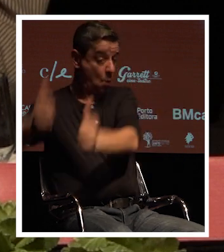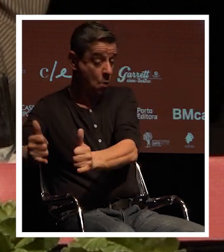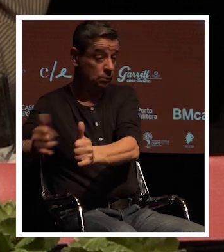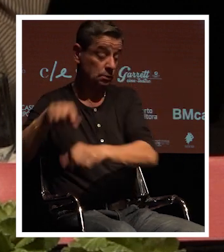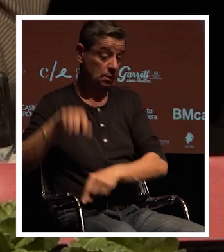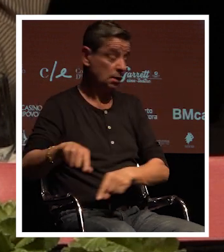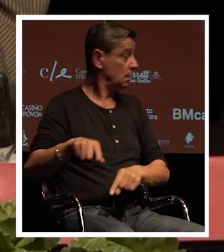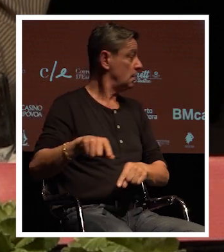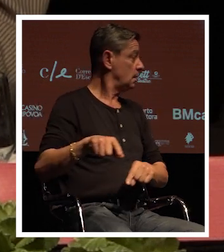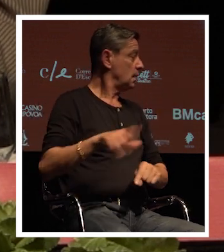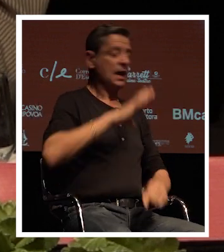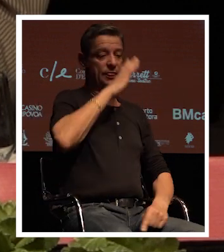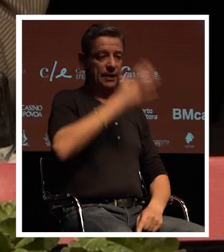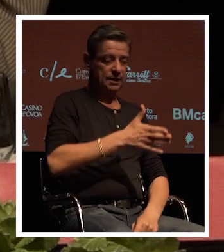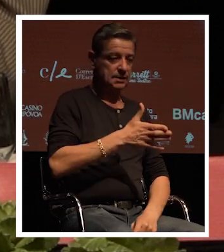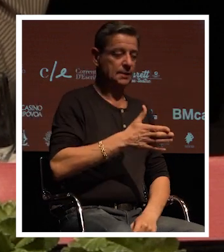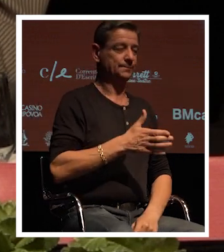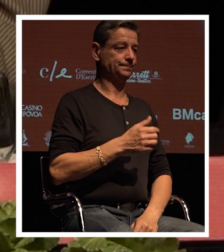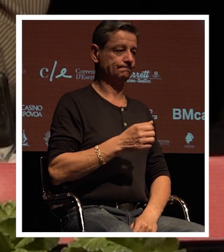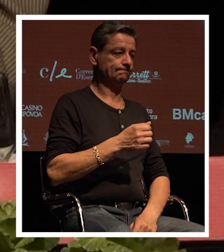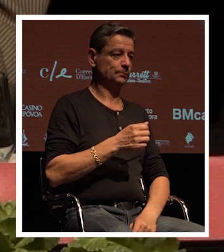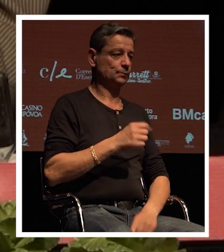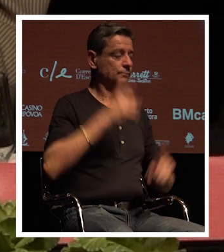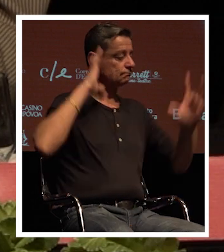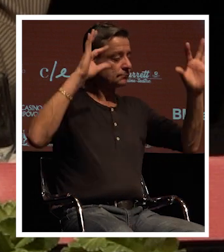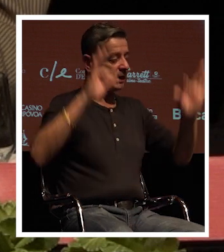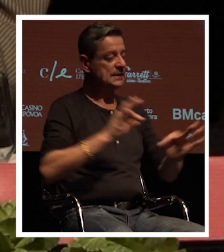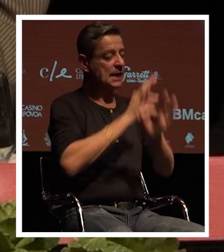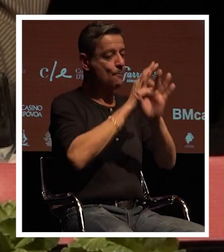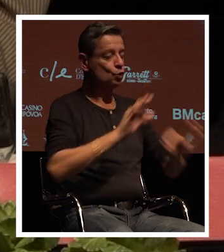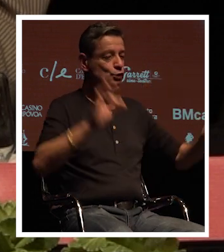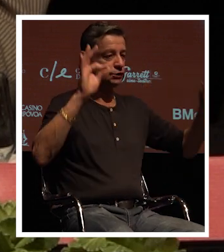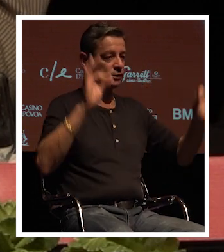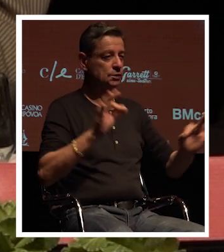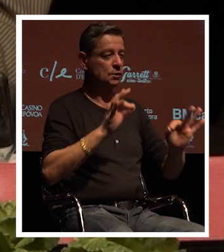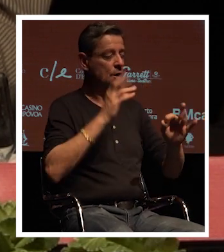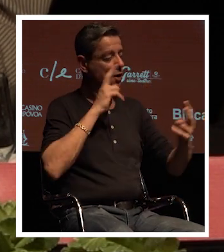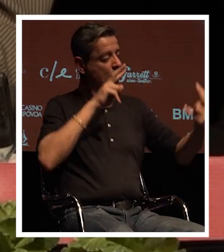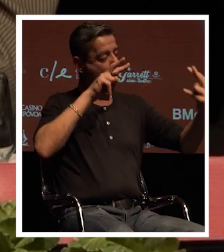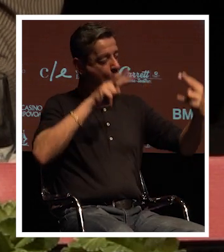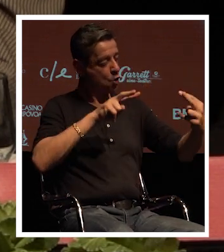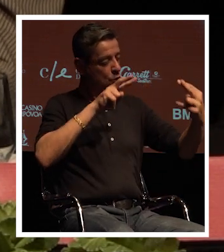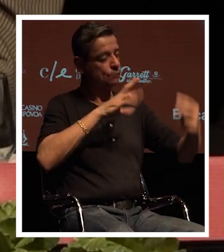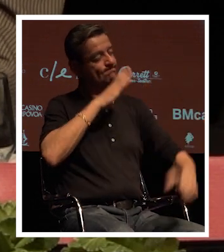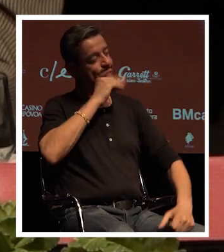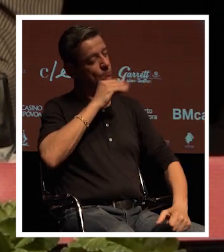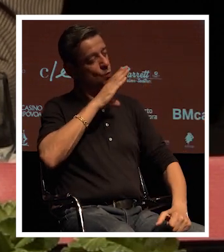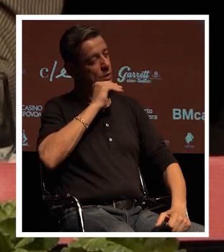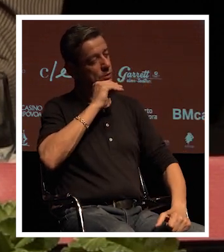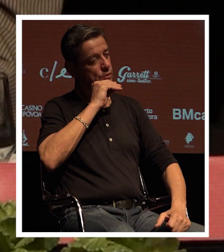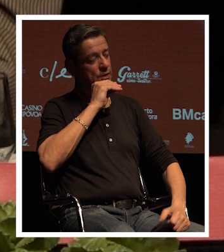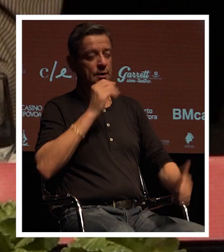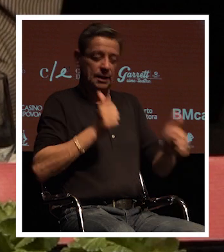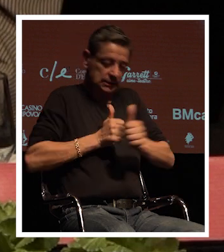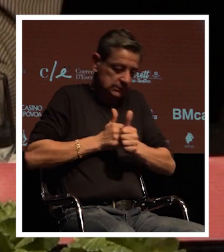ele ele diz nesse nessa música Olhos de guarda seguem os